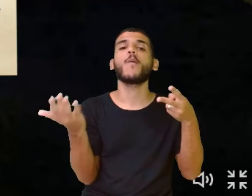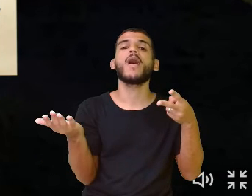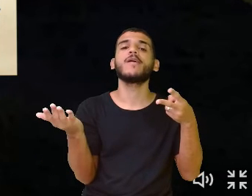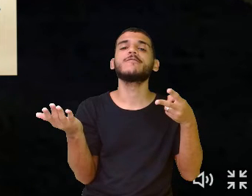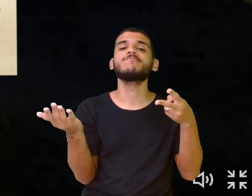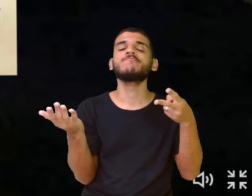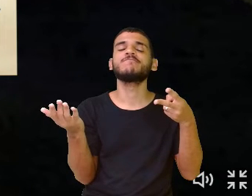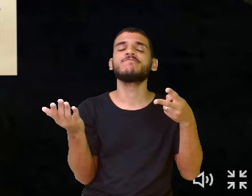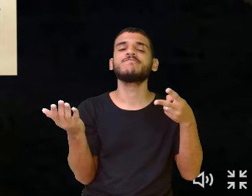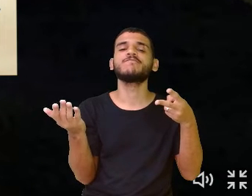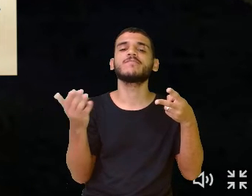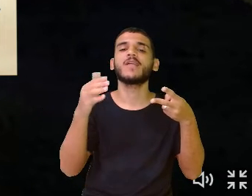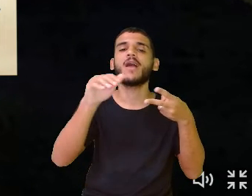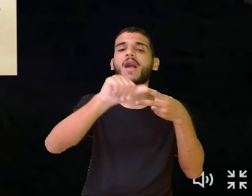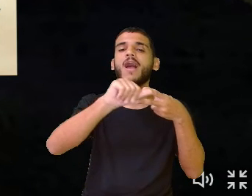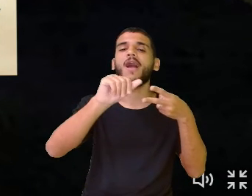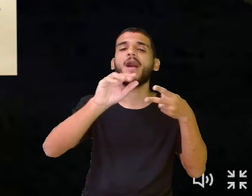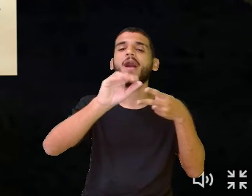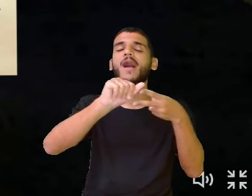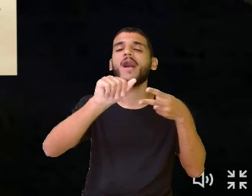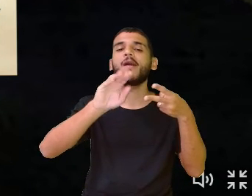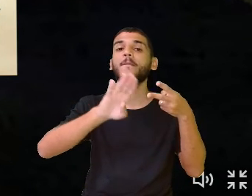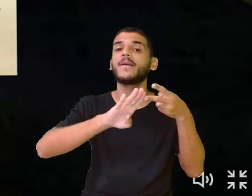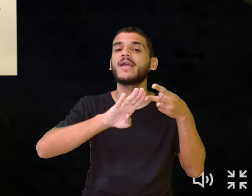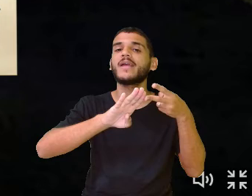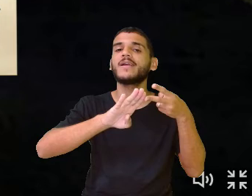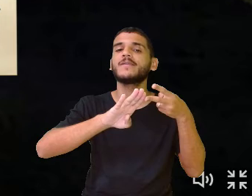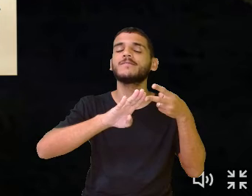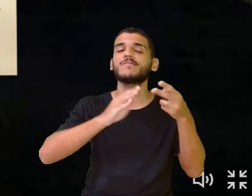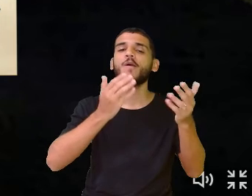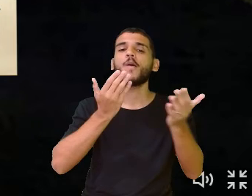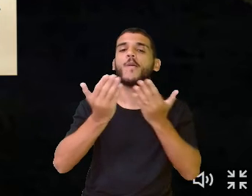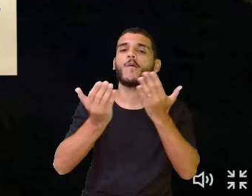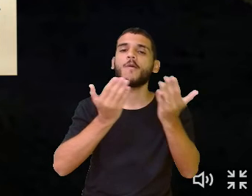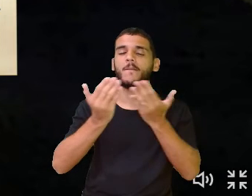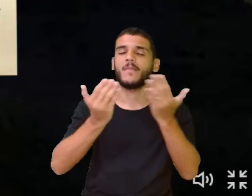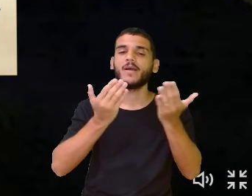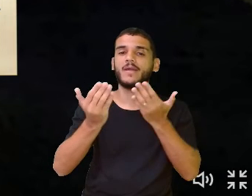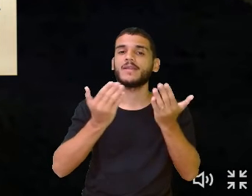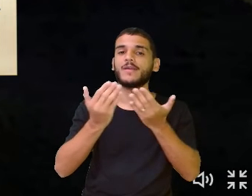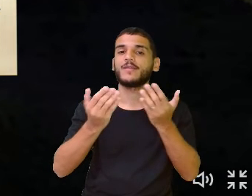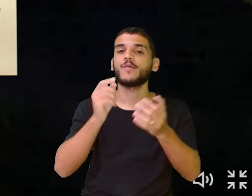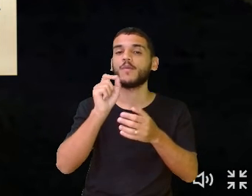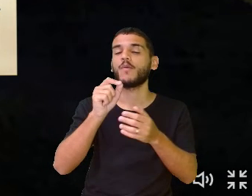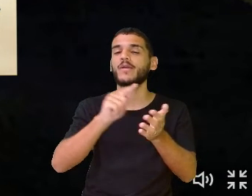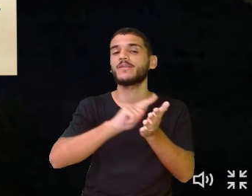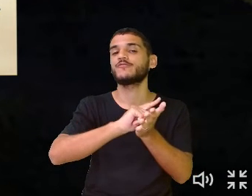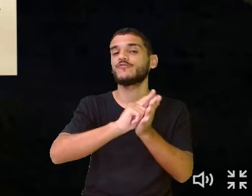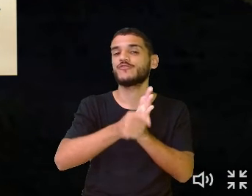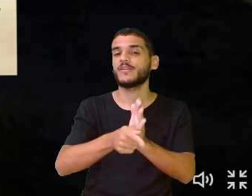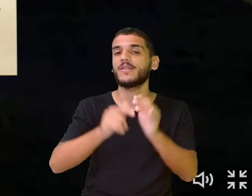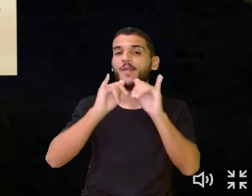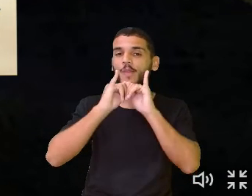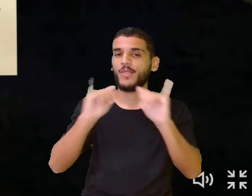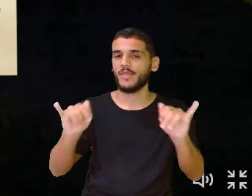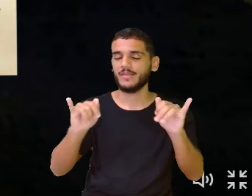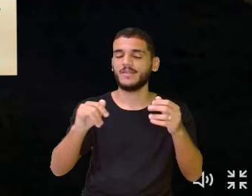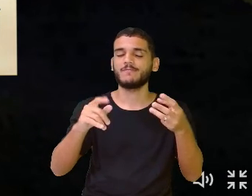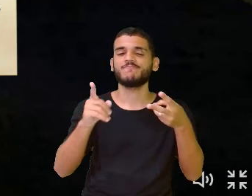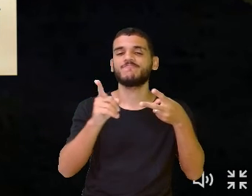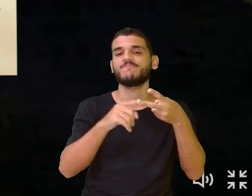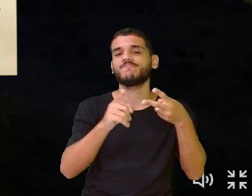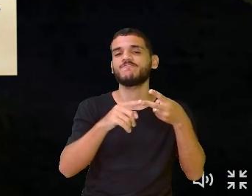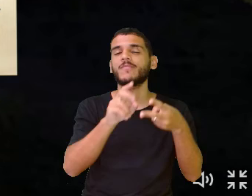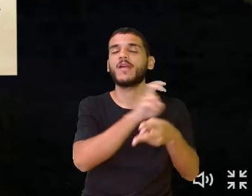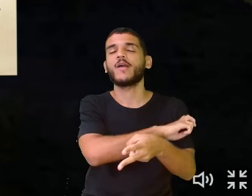informações? A ou B? Lembrando que estamos comparando com as notícias, tá bom? Quer que o quinto ano